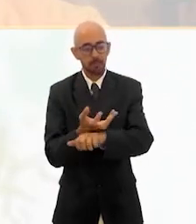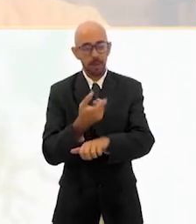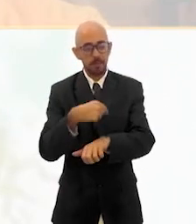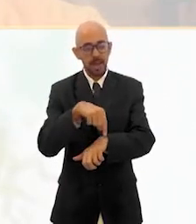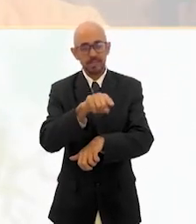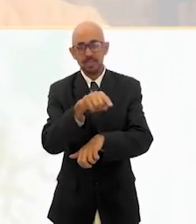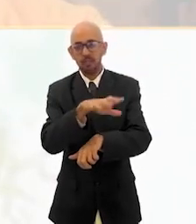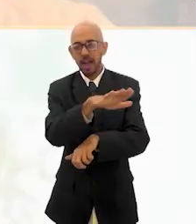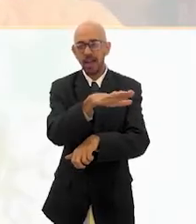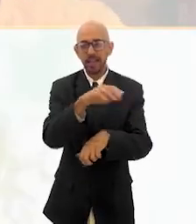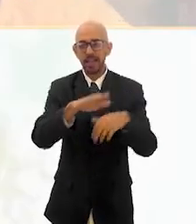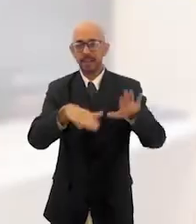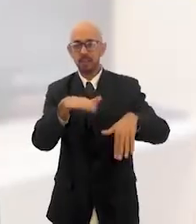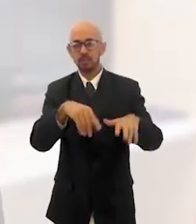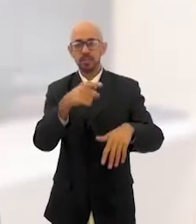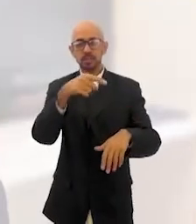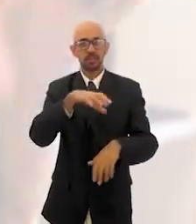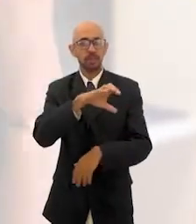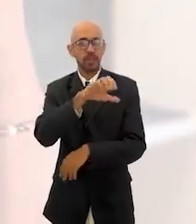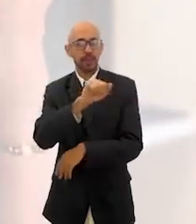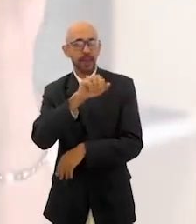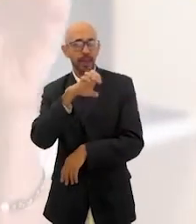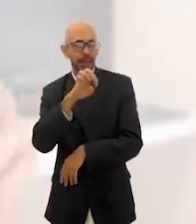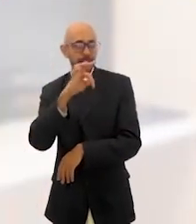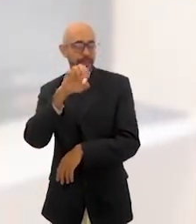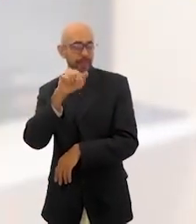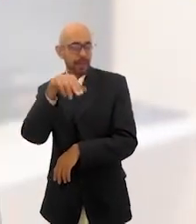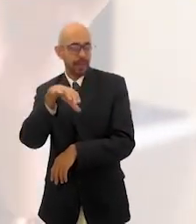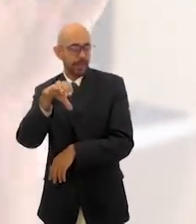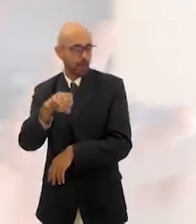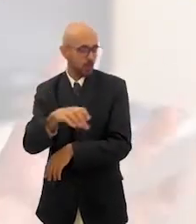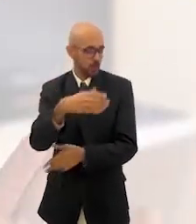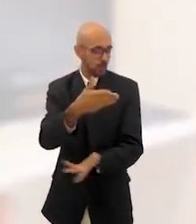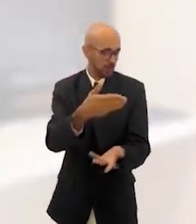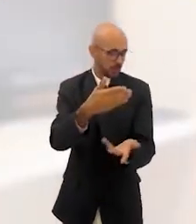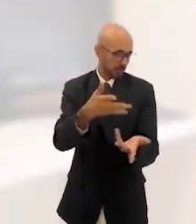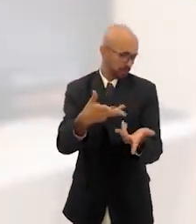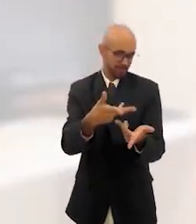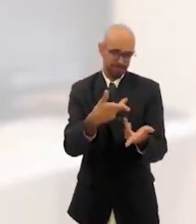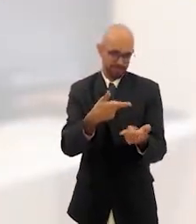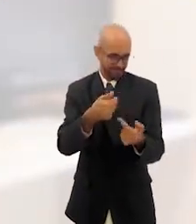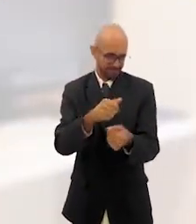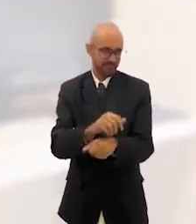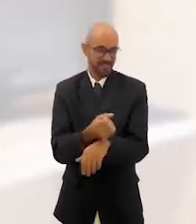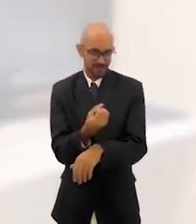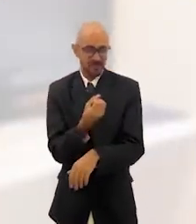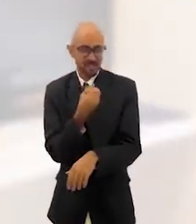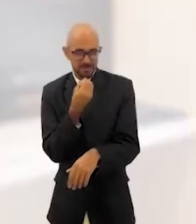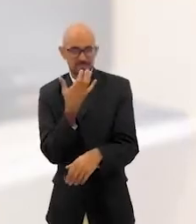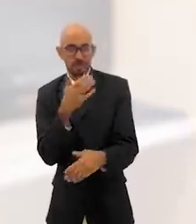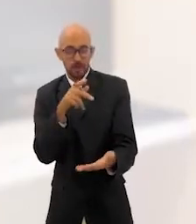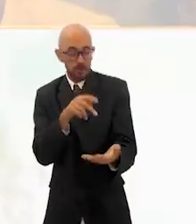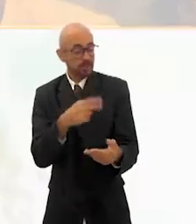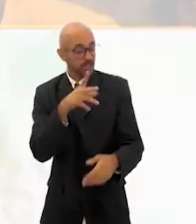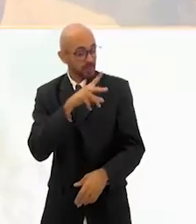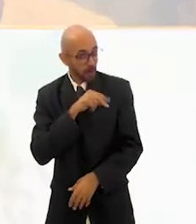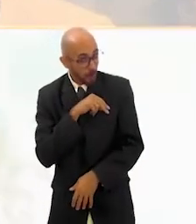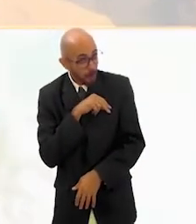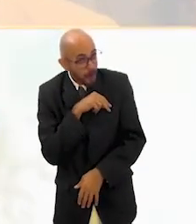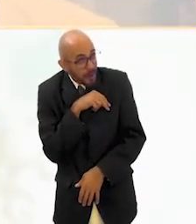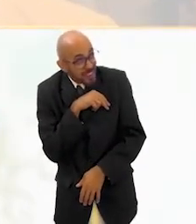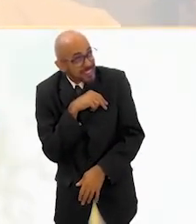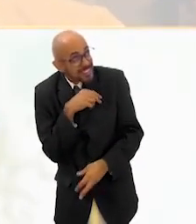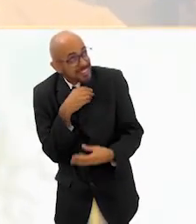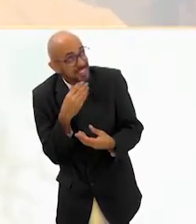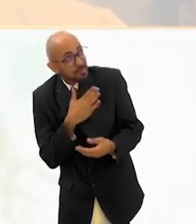de repente você vê, sei lá, Caetano, você vê umas coisas assim. Você fica, meu Deus, será que